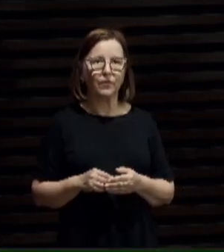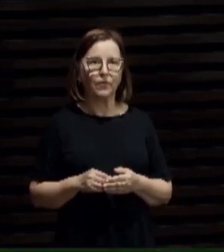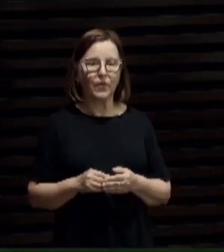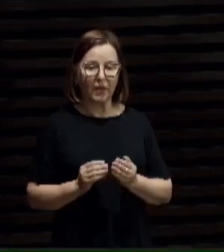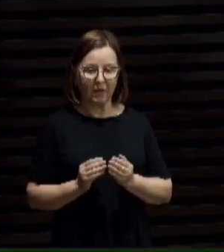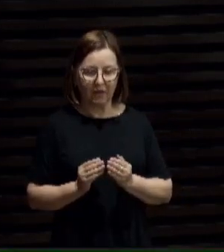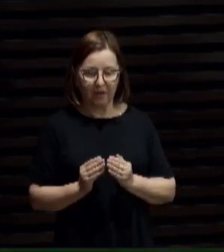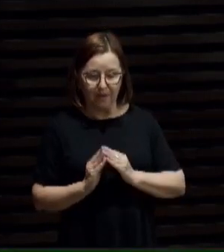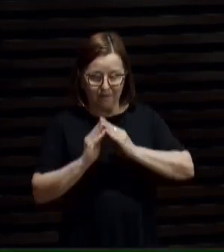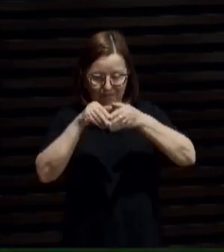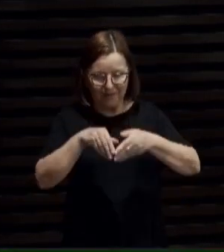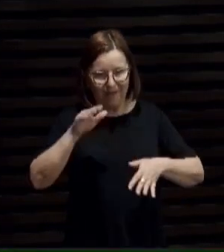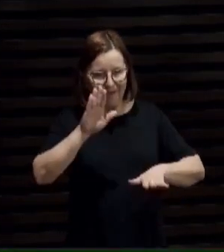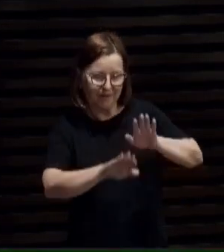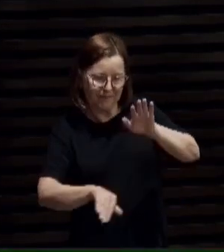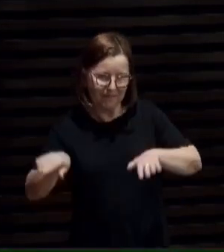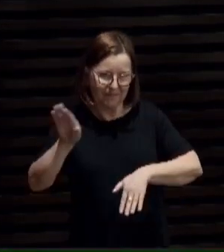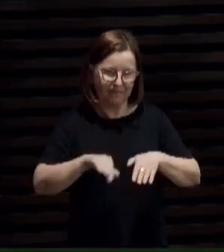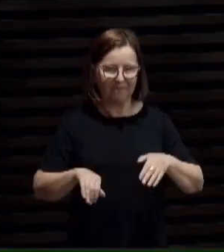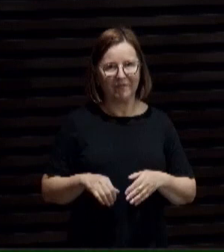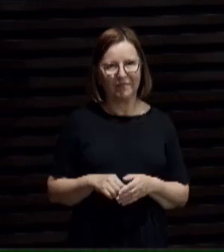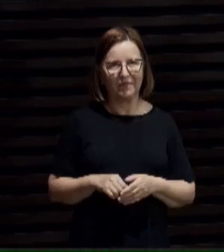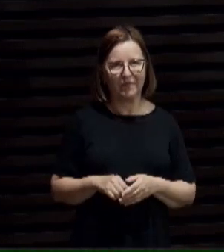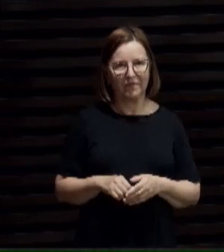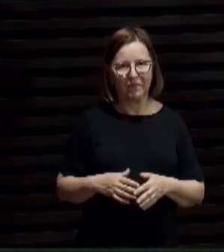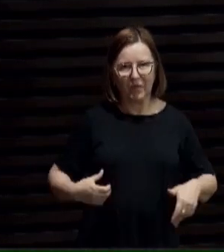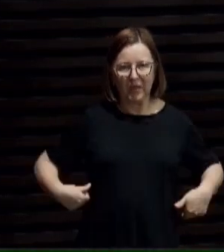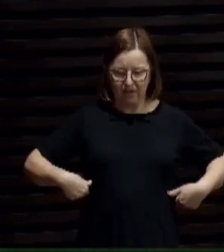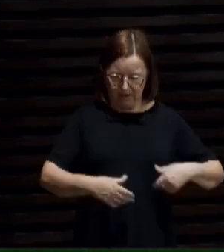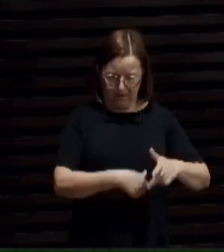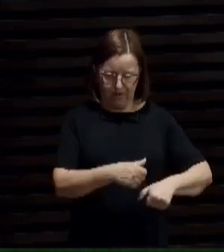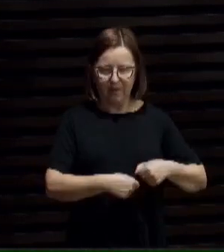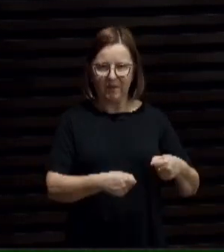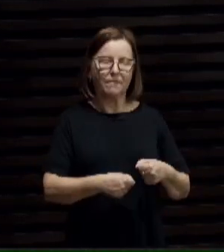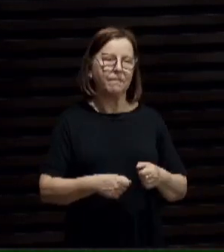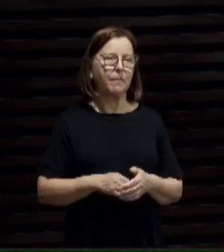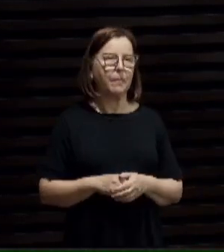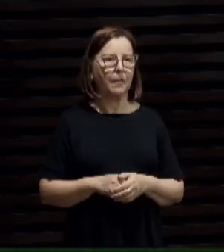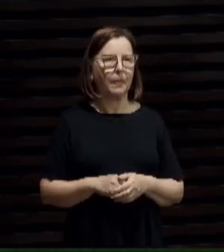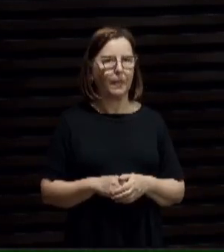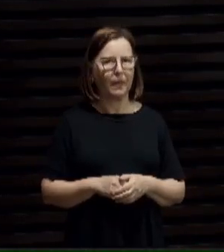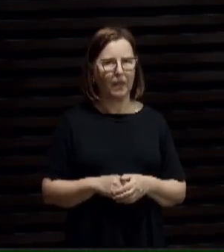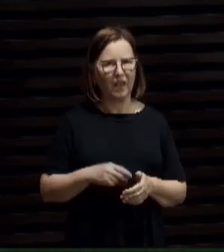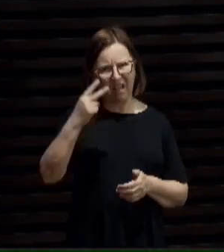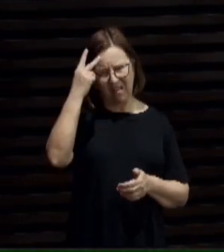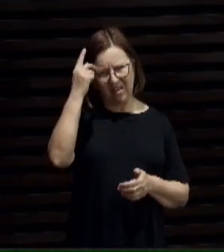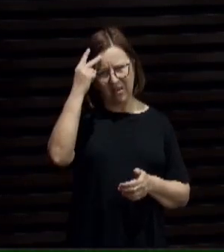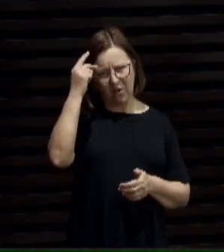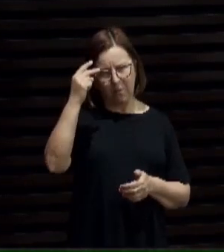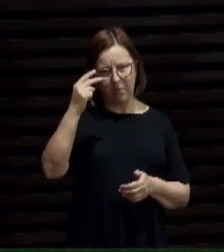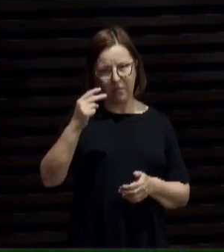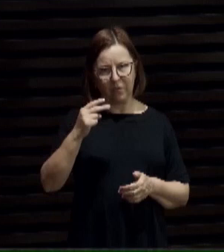lançou-se ao mar. Uma tanga que ele colocou sobre si. Era comum os pescadores, lá é